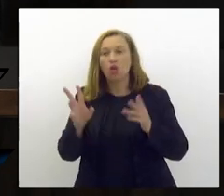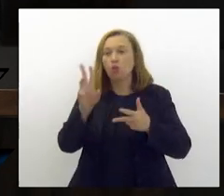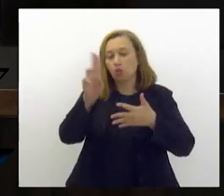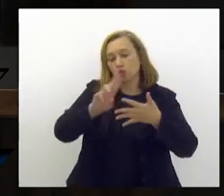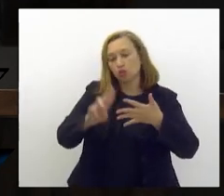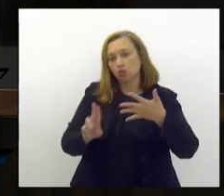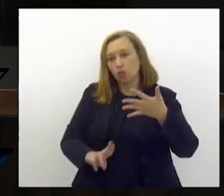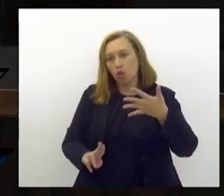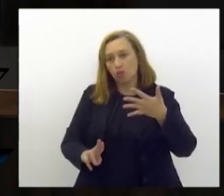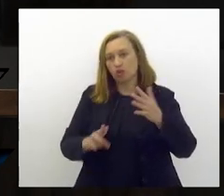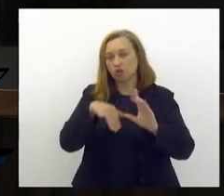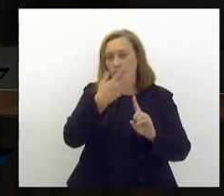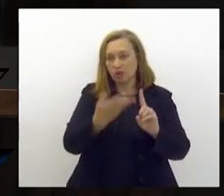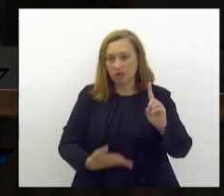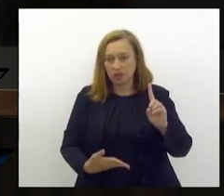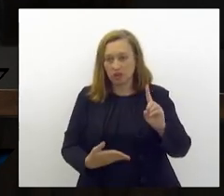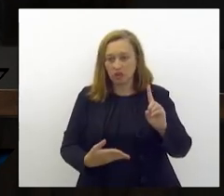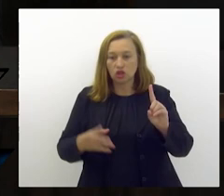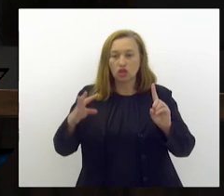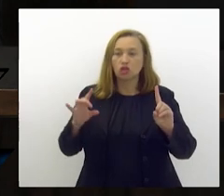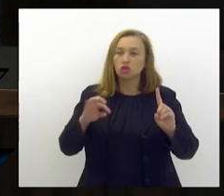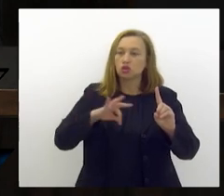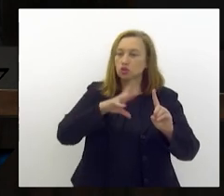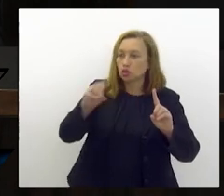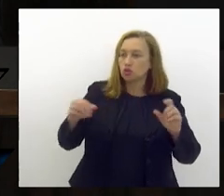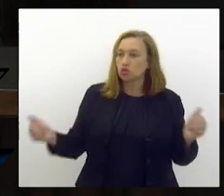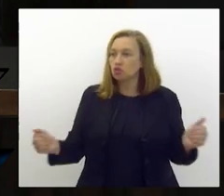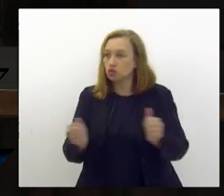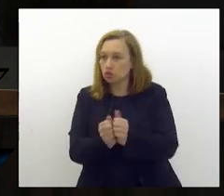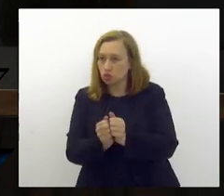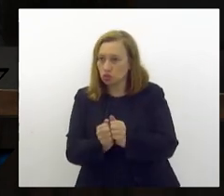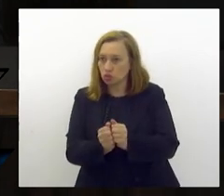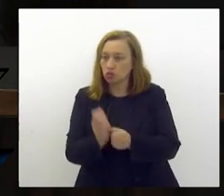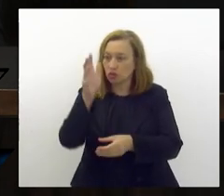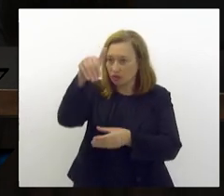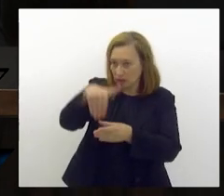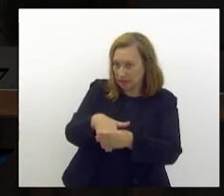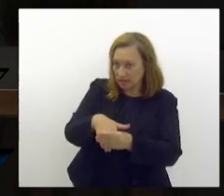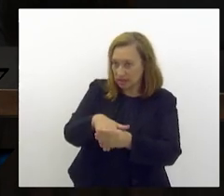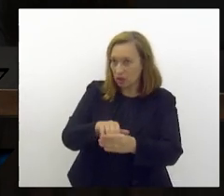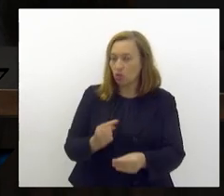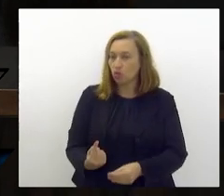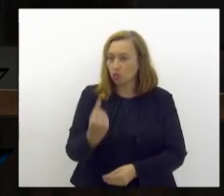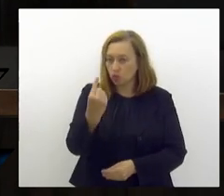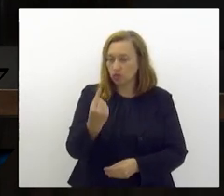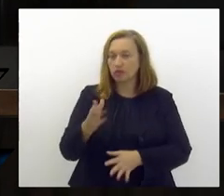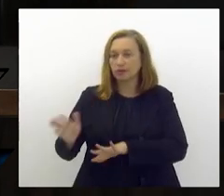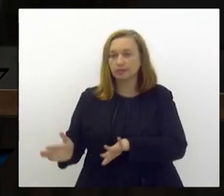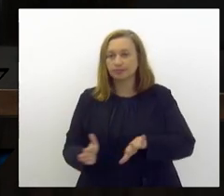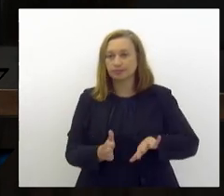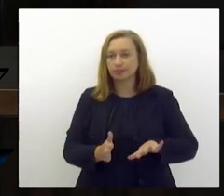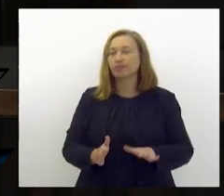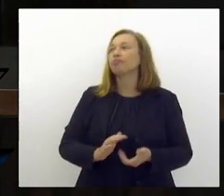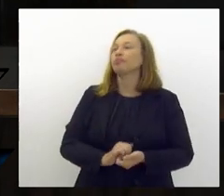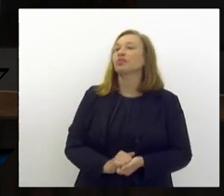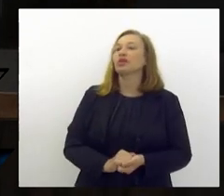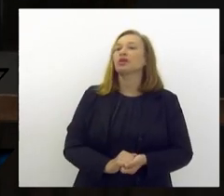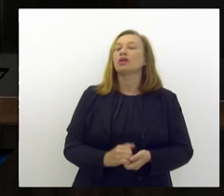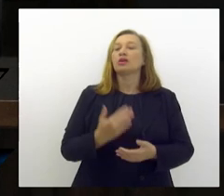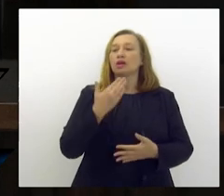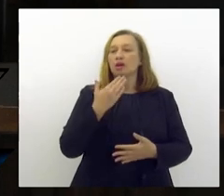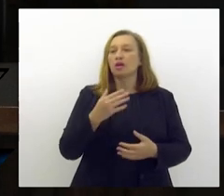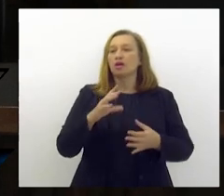homenageados em bloco de uma vez só e submeter dessa forma em votação com a anuência do